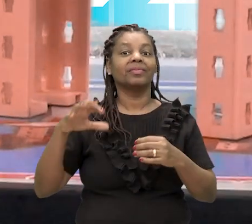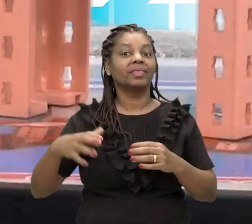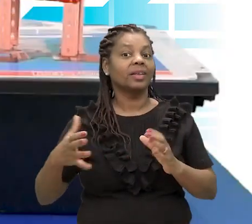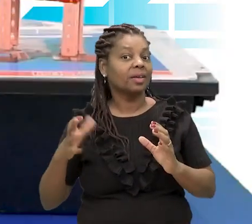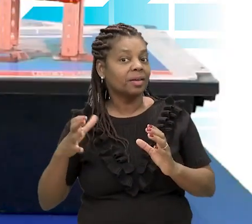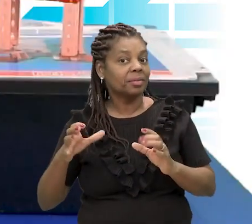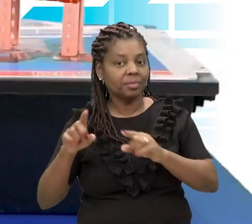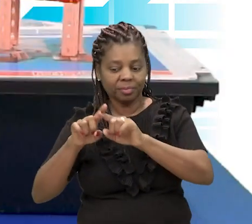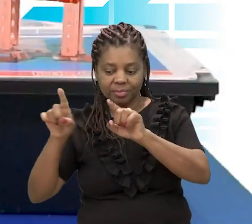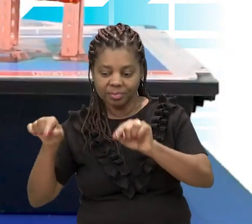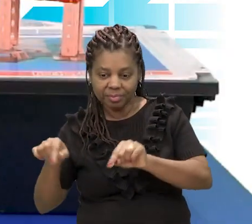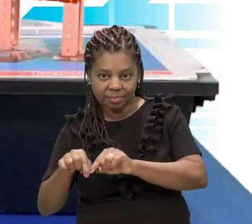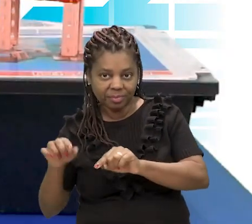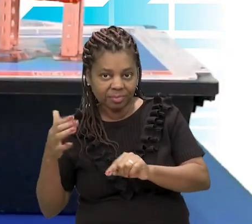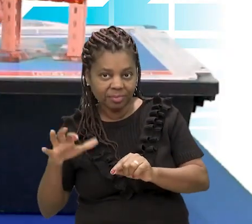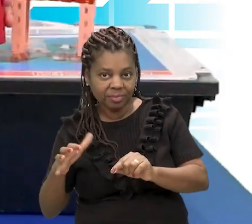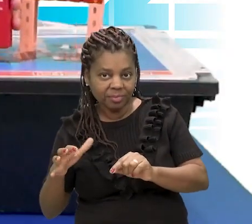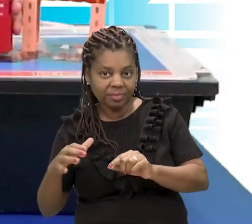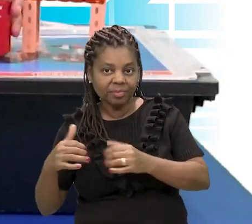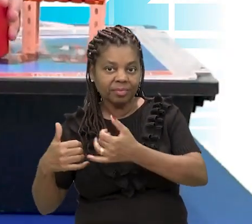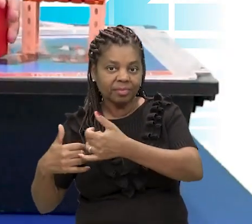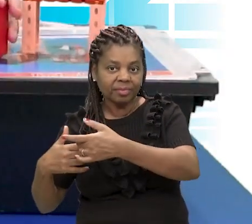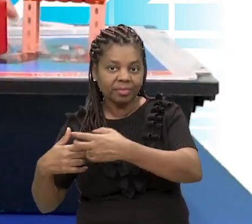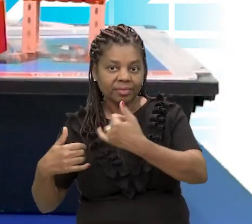Então nós voltamos com a nossa bateria.